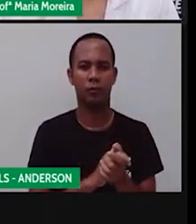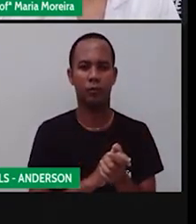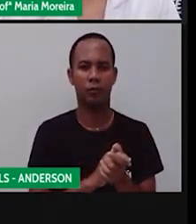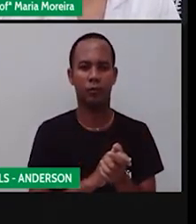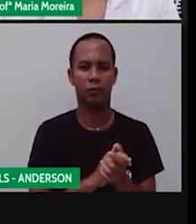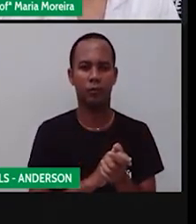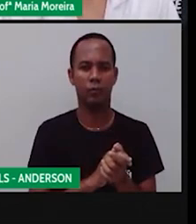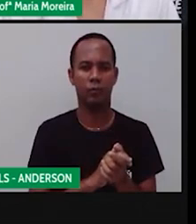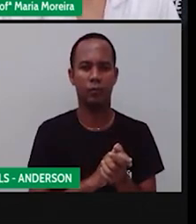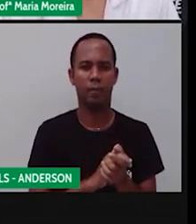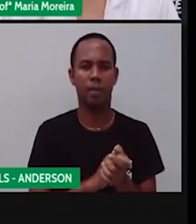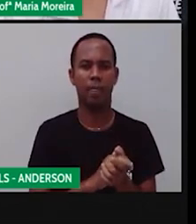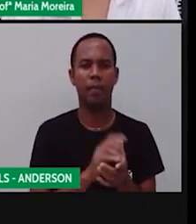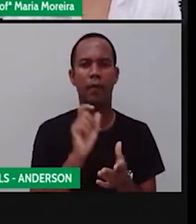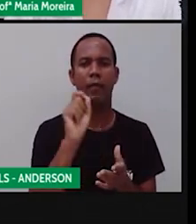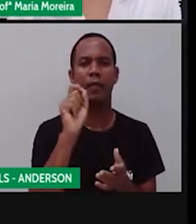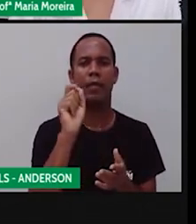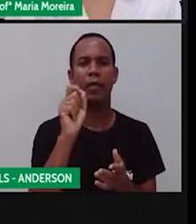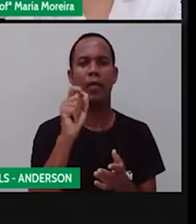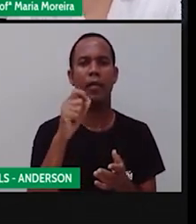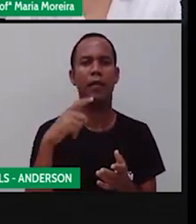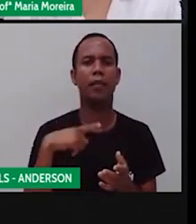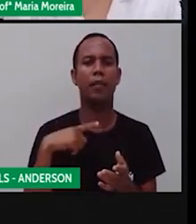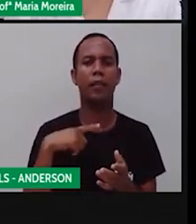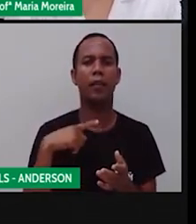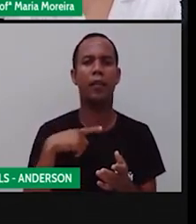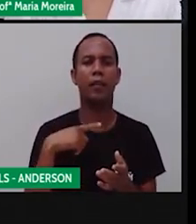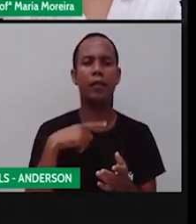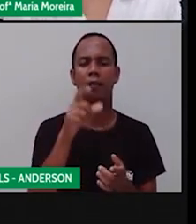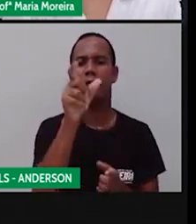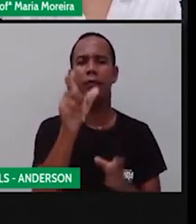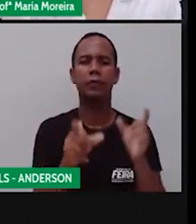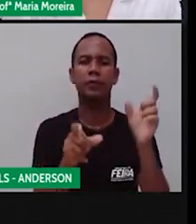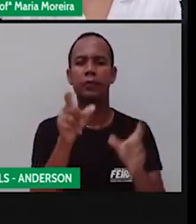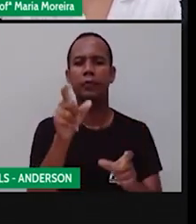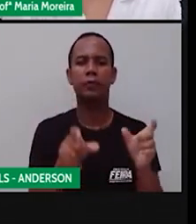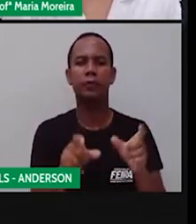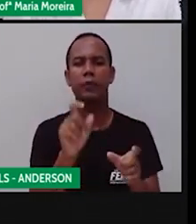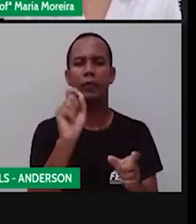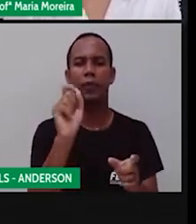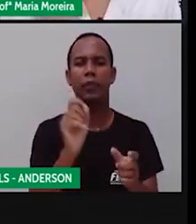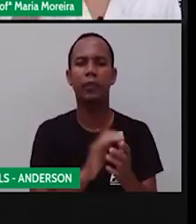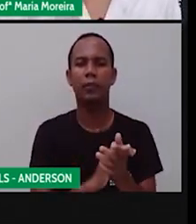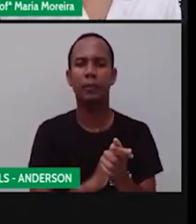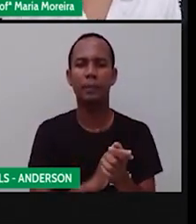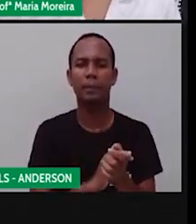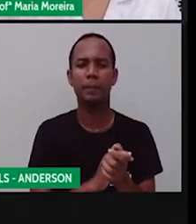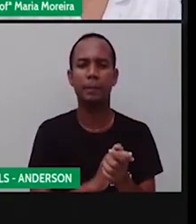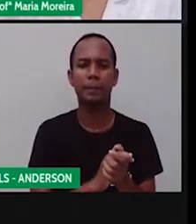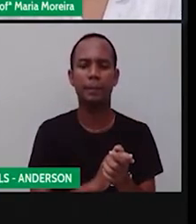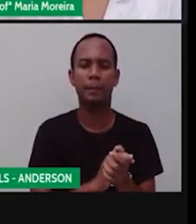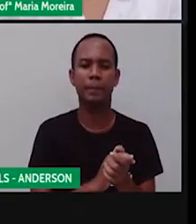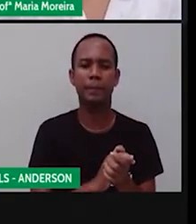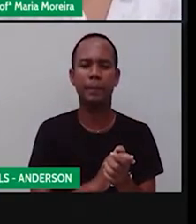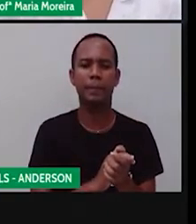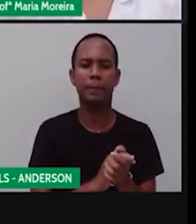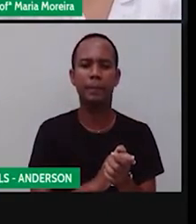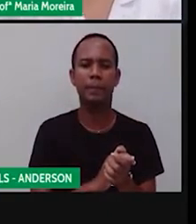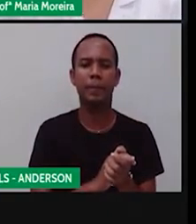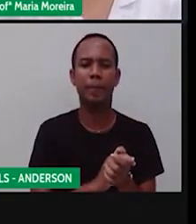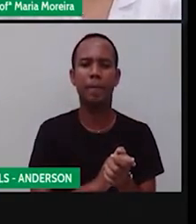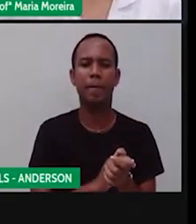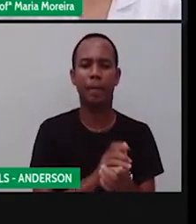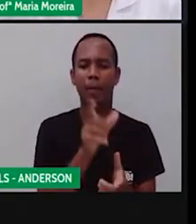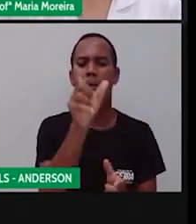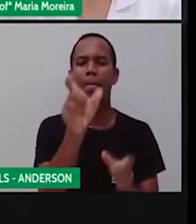Bom, quem é que participará dela? Oh, tinha uma imagem aí de Pinóquio, mas use a imaginação. São o